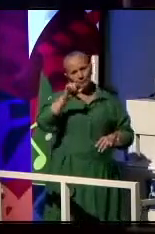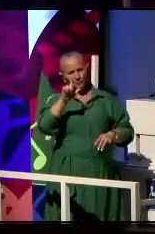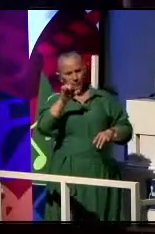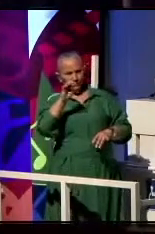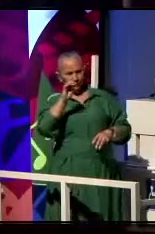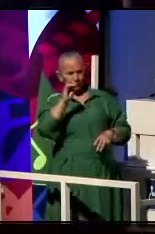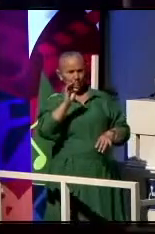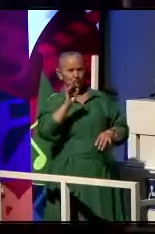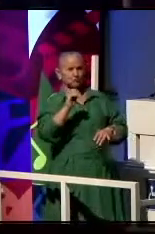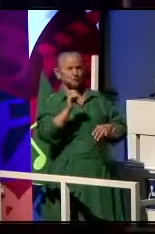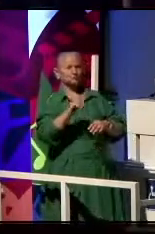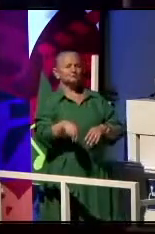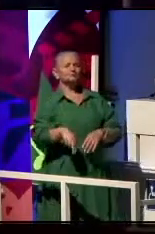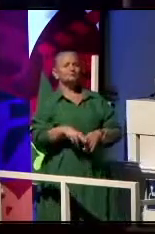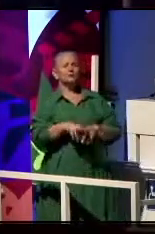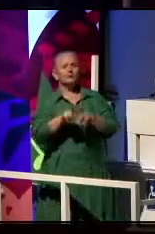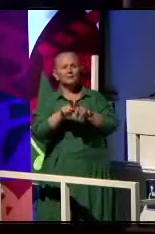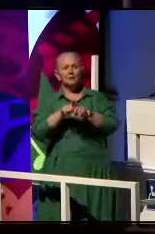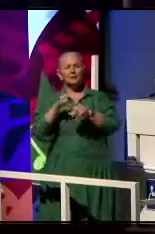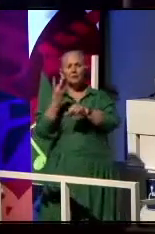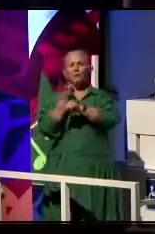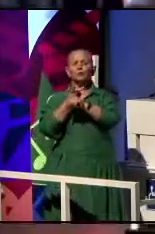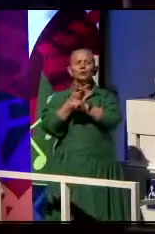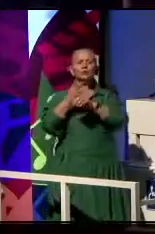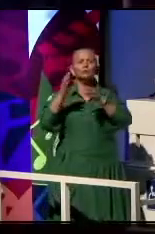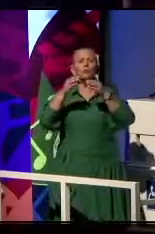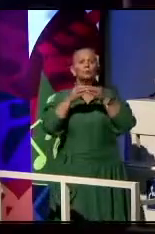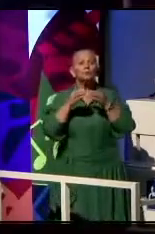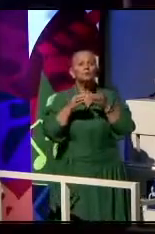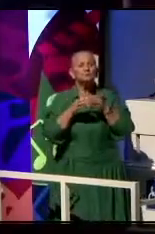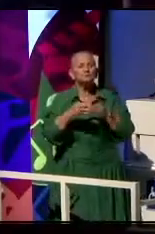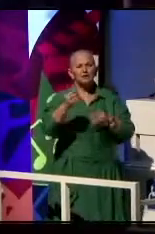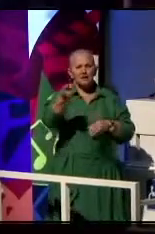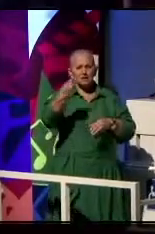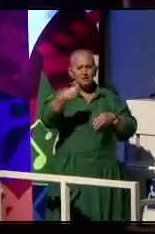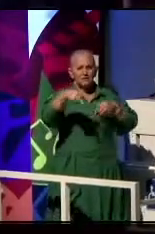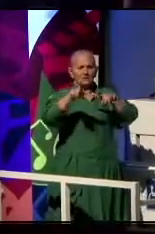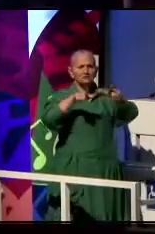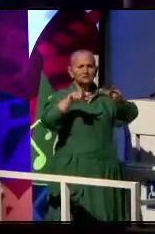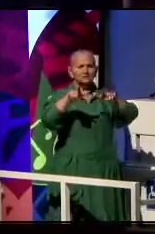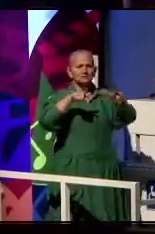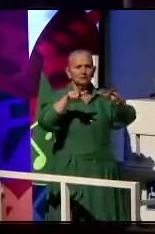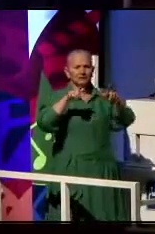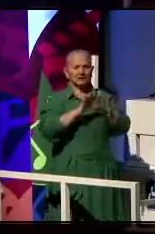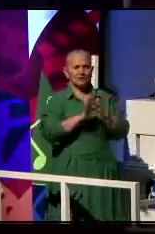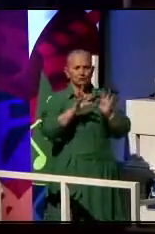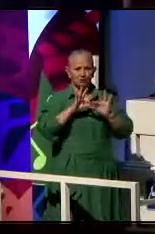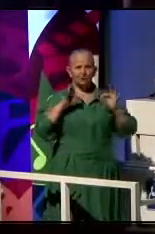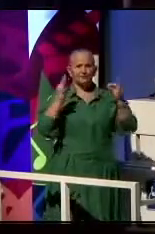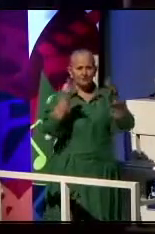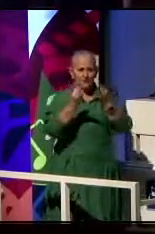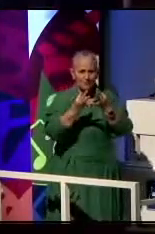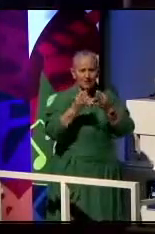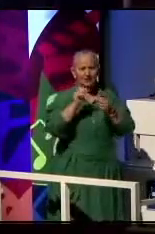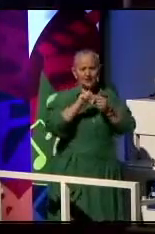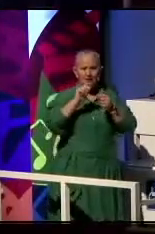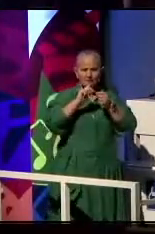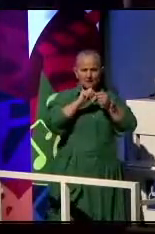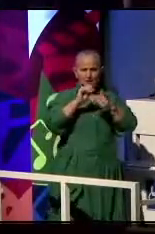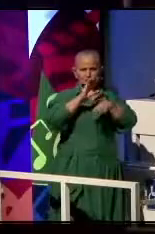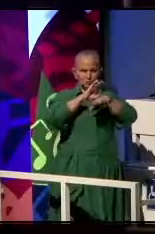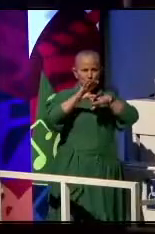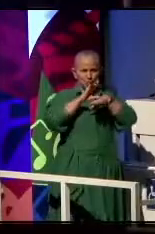imigrantes vieram em busca de oportunidades. E ele veio para trabalhar, e a intenção dele era fazer um curso de economia. Andréia